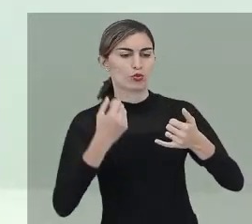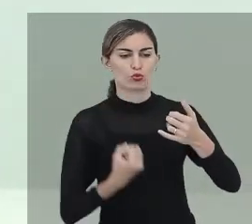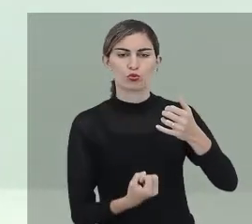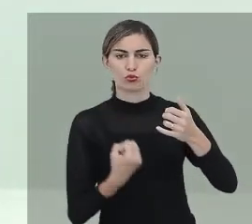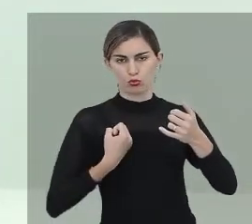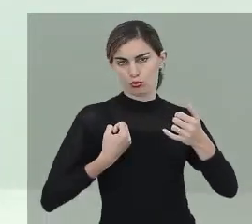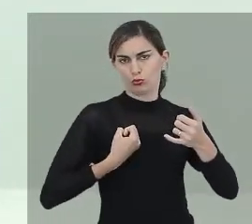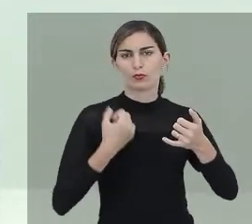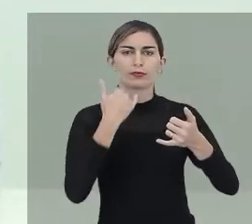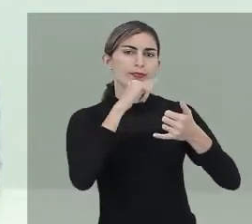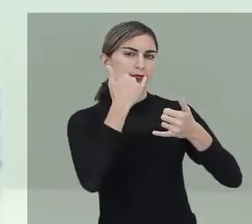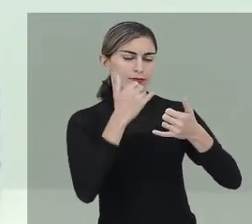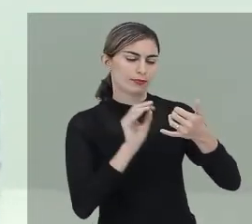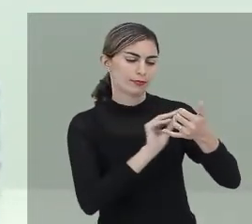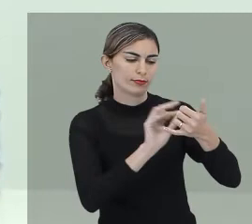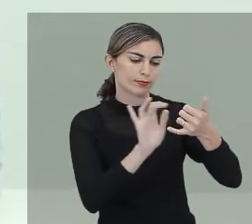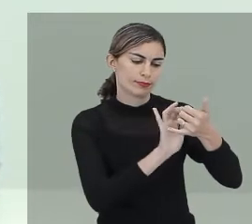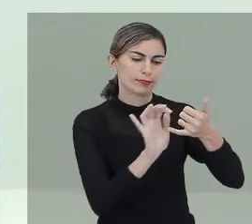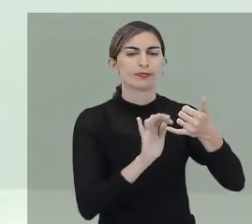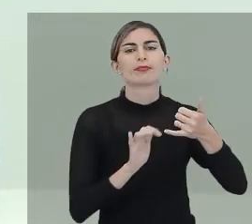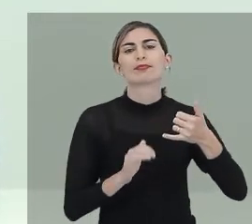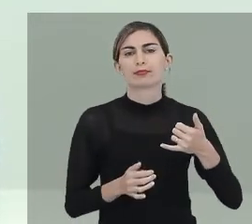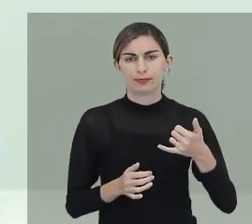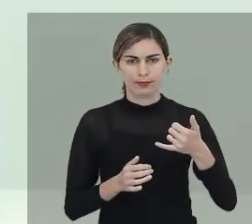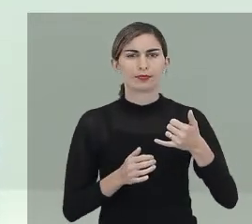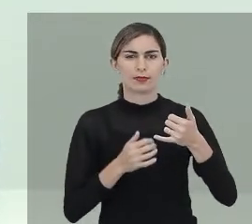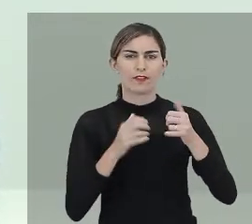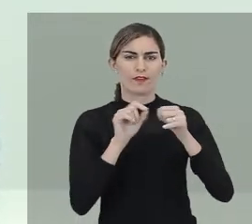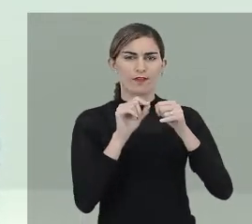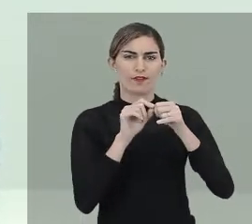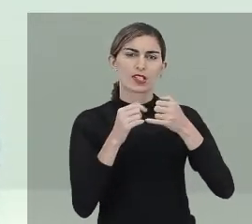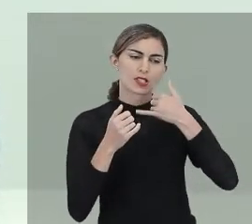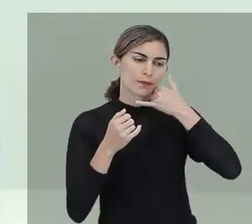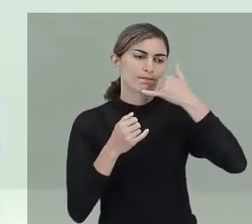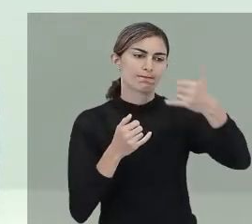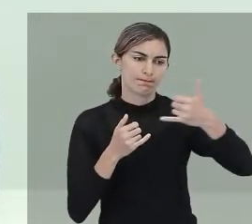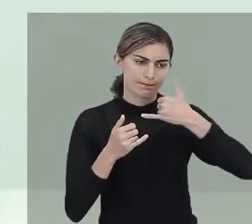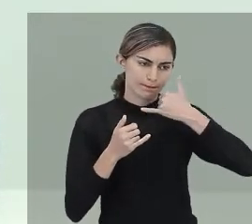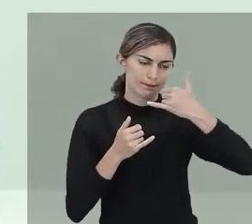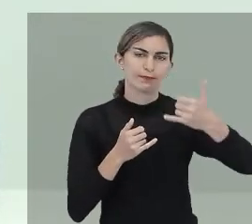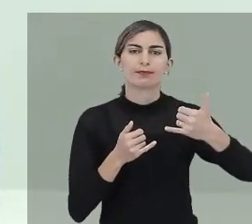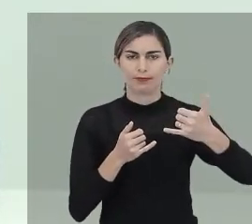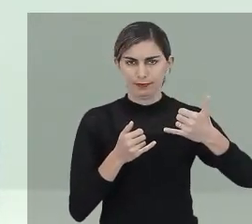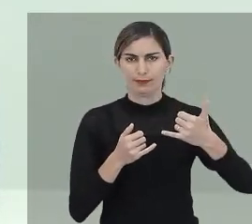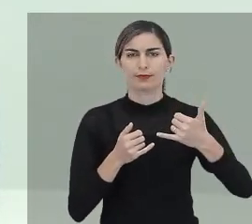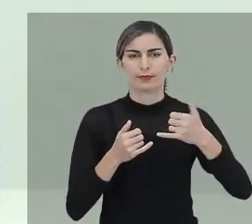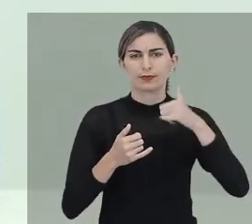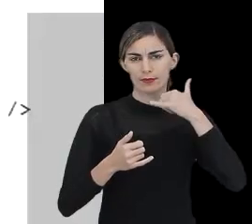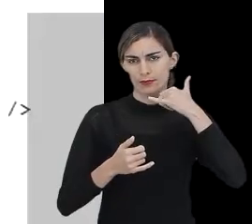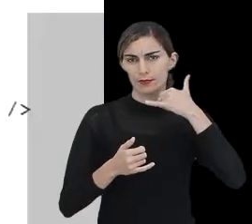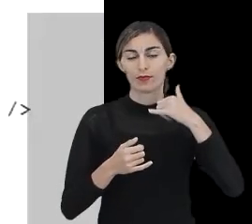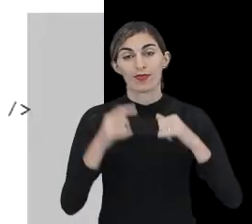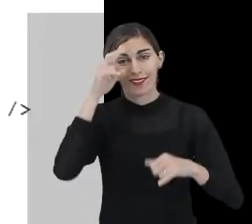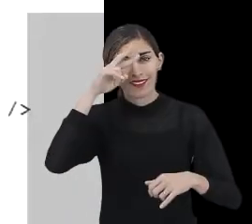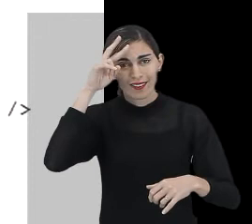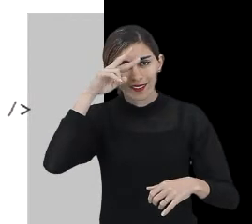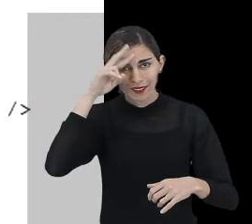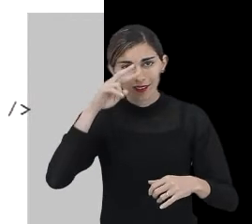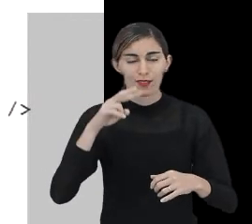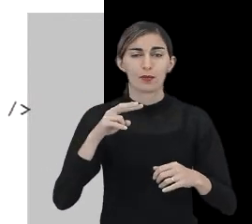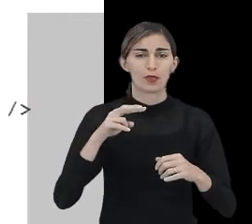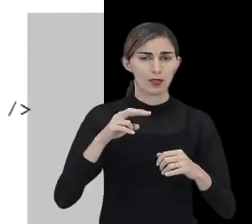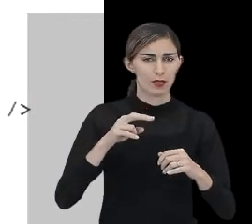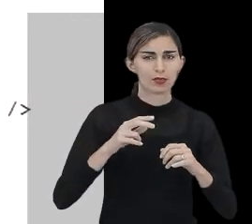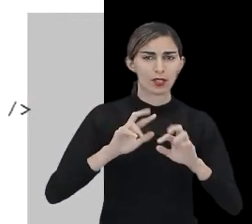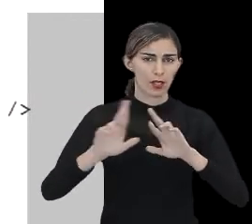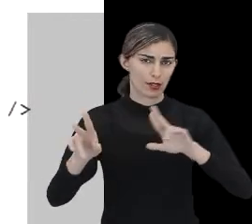criar para abrir um browser um URI com o endereço e para fazer uma ligação um URI com o telefone. E lembrando que as ações são